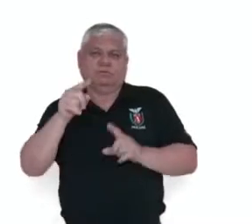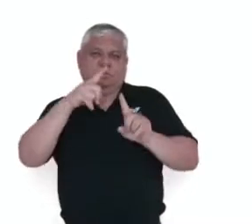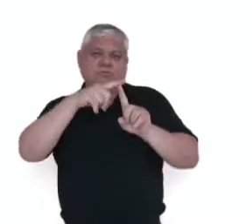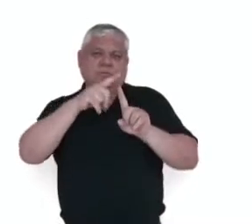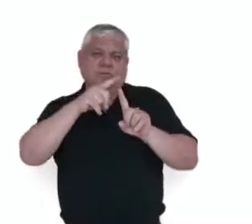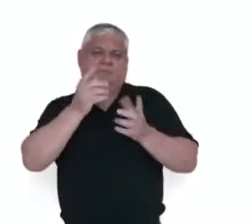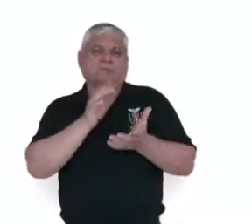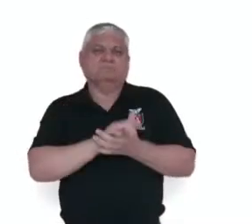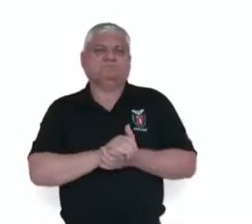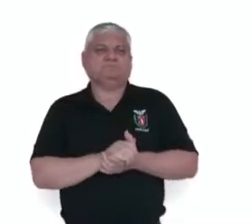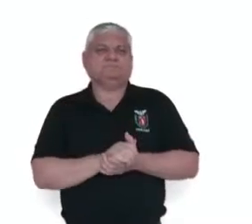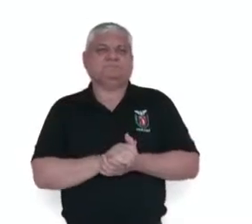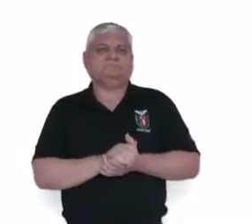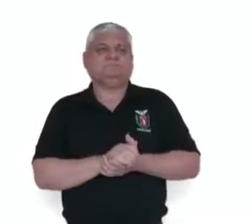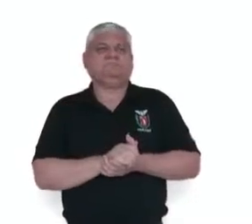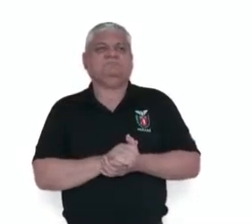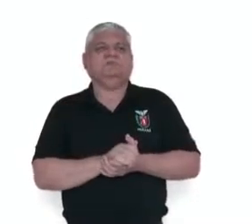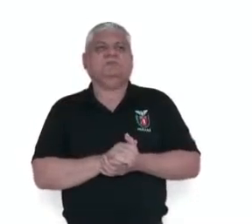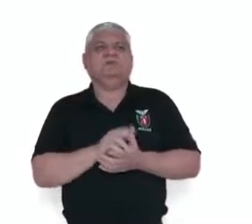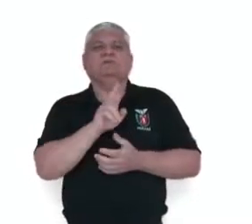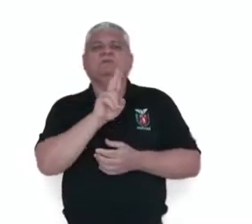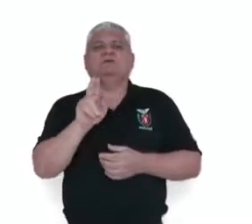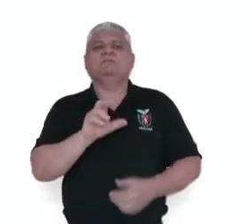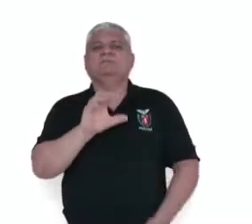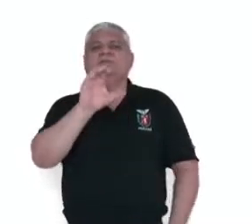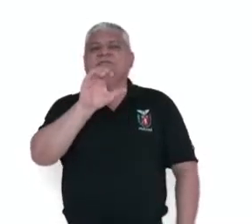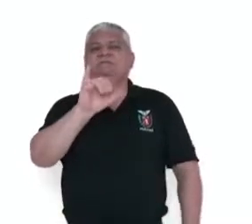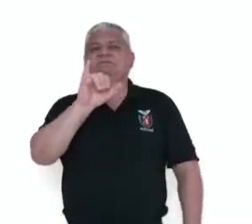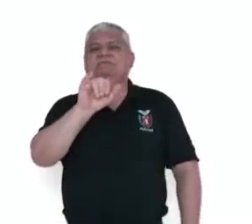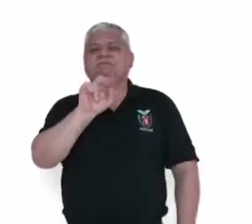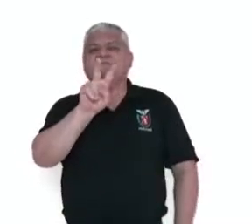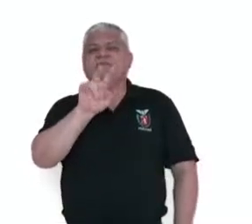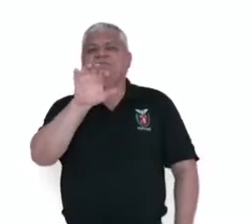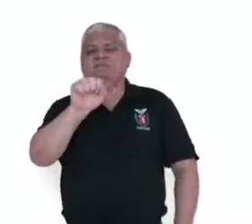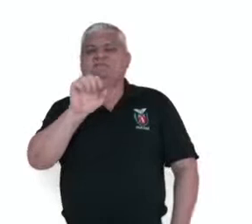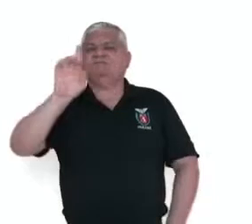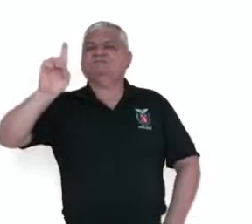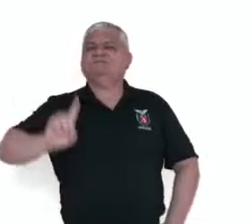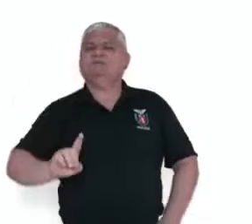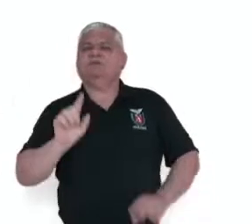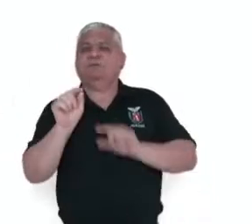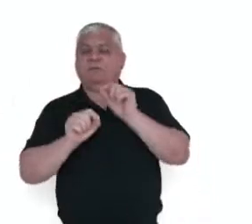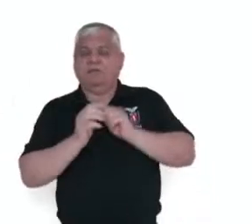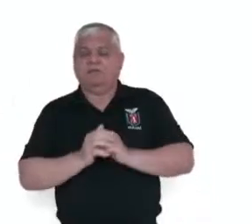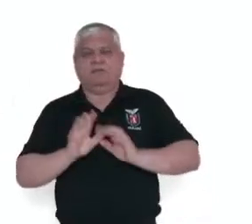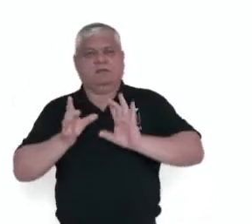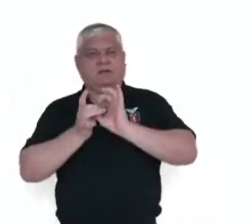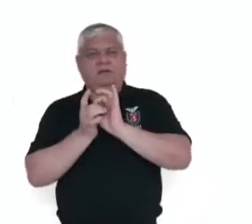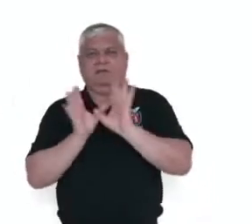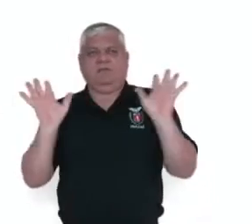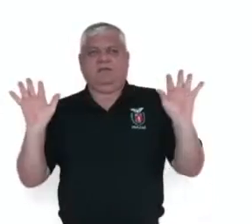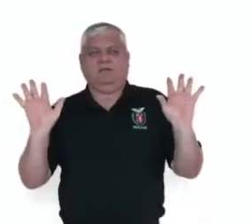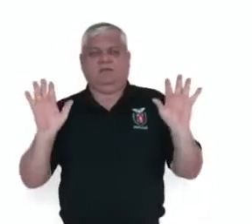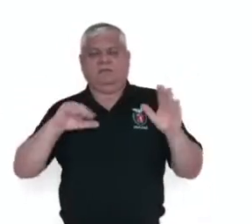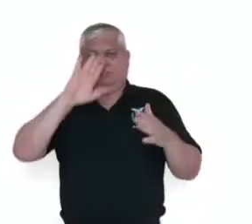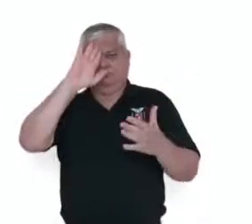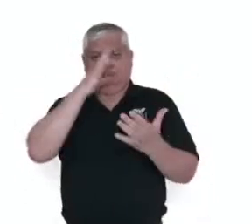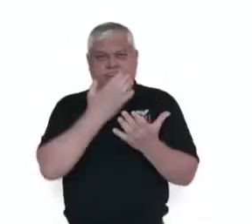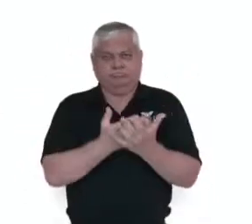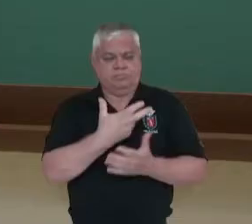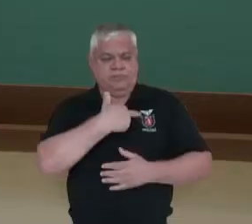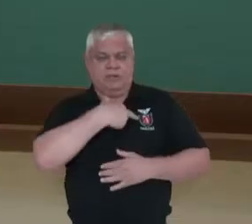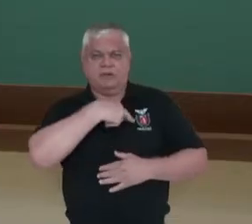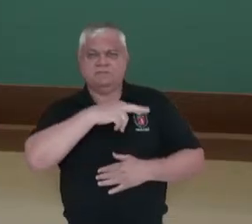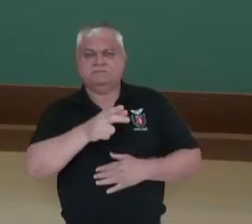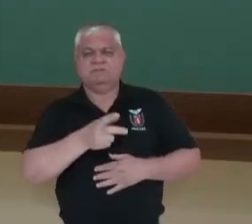Marshall. Primeiro surgem os direitos civis fundamentais, que são as liberdades individuais de crença e de pensamento.